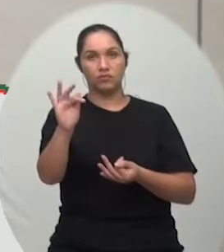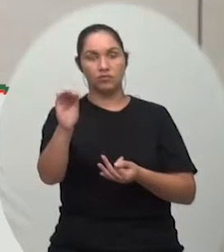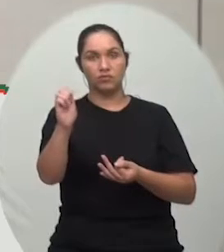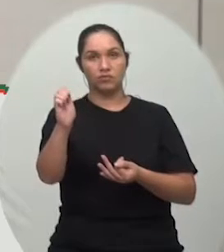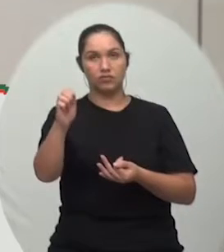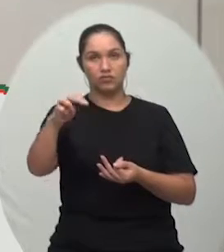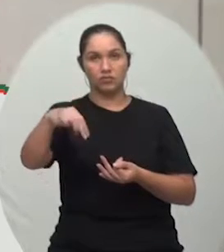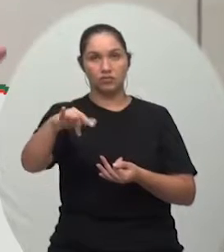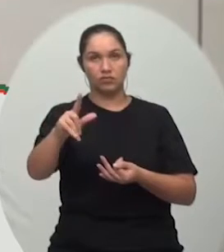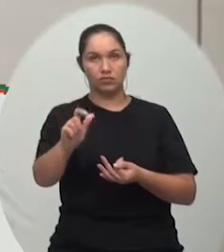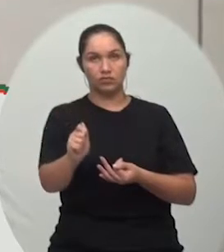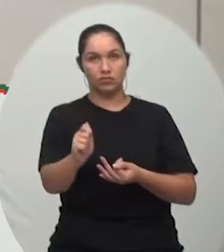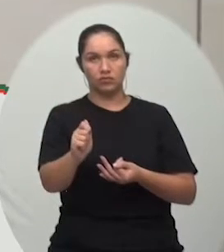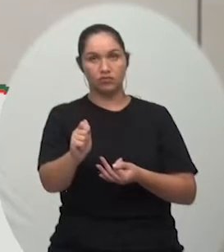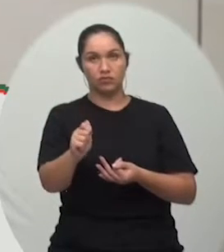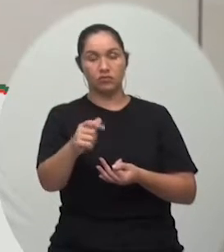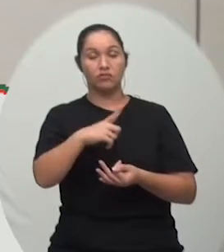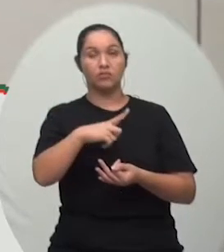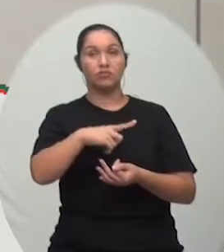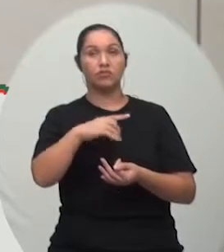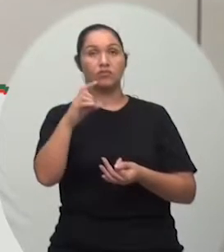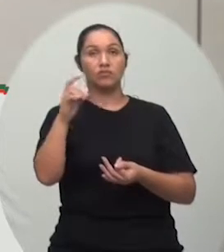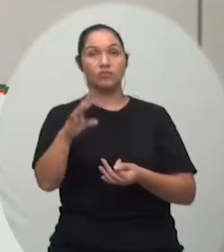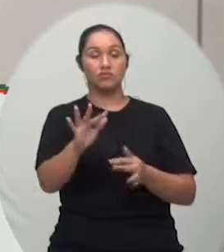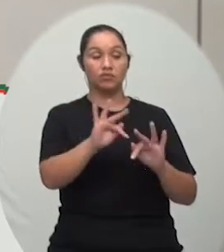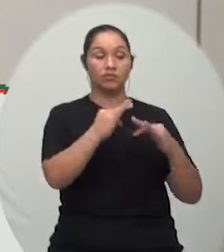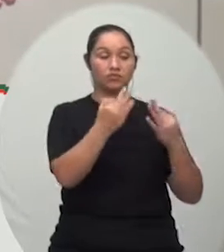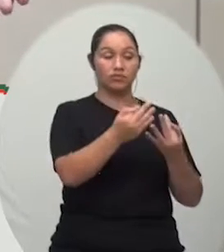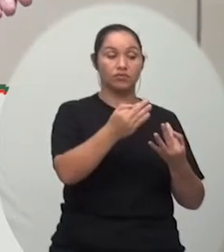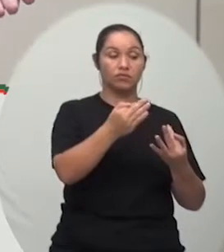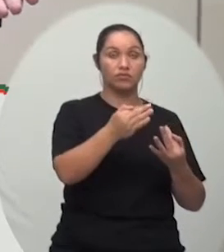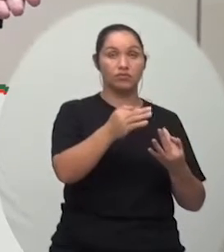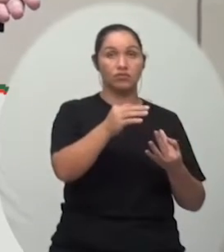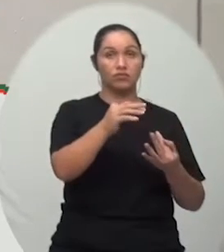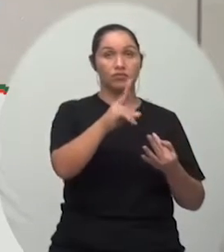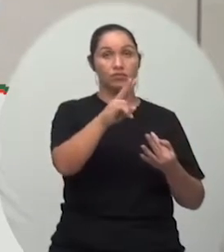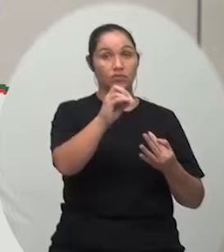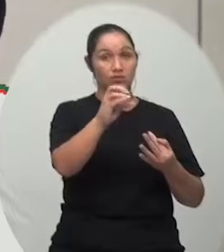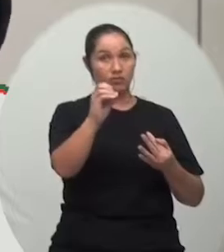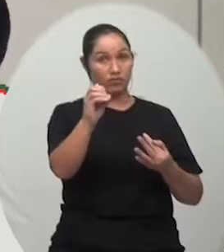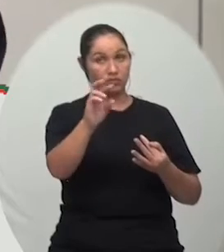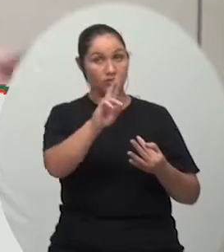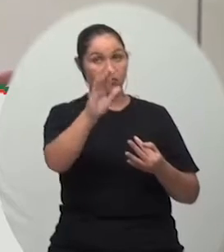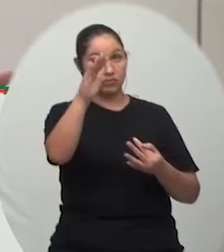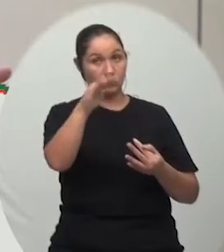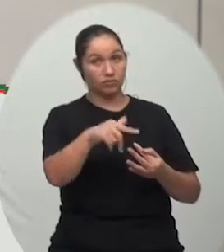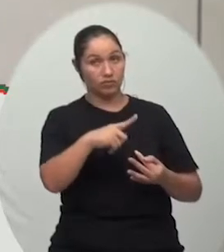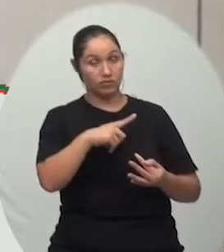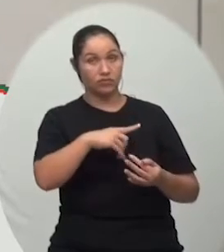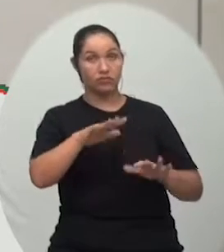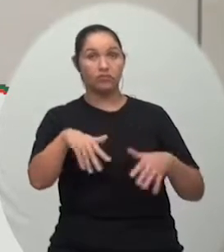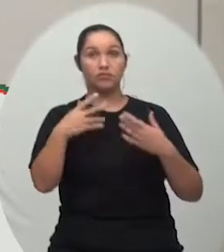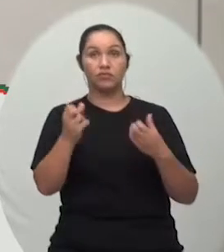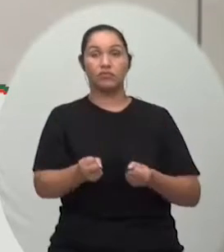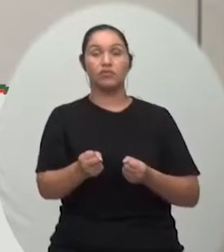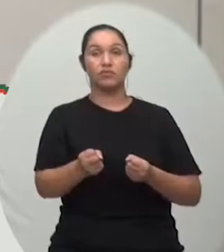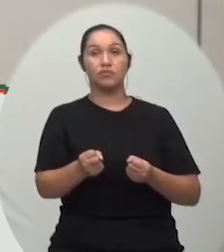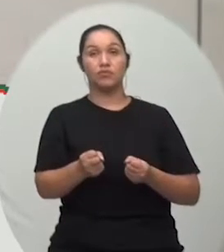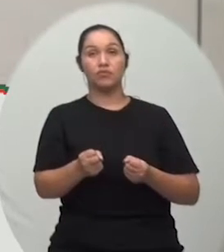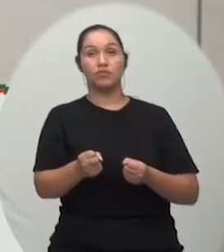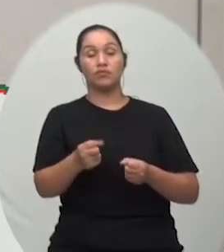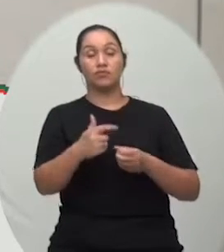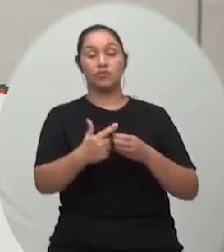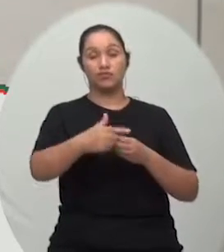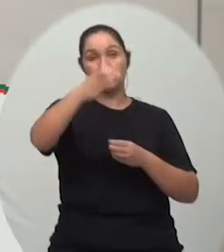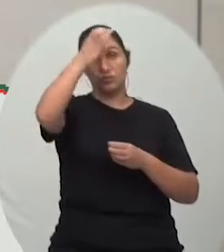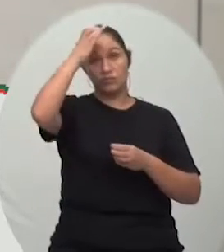recebem menos de R$ 200 têm direito a receber esse complemento de renda. Então, isso que tem que ficar bastante